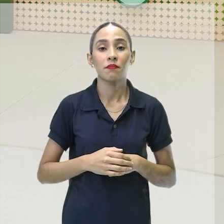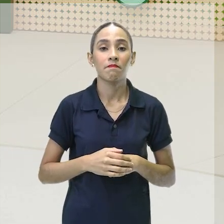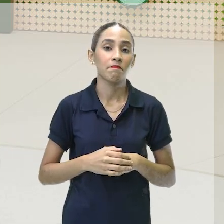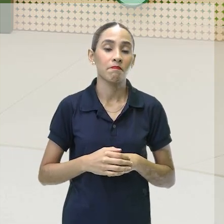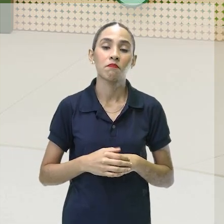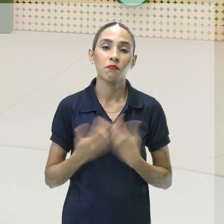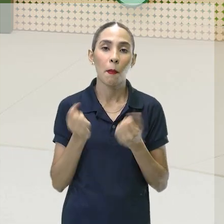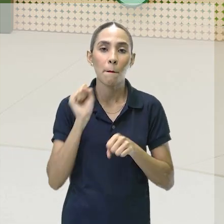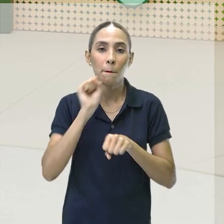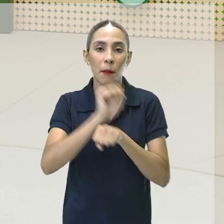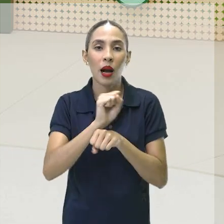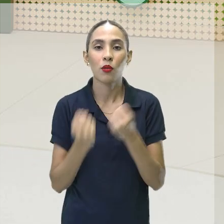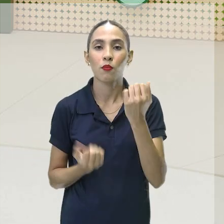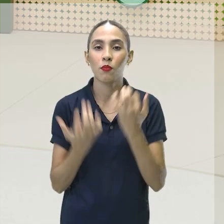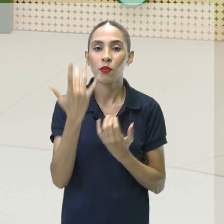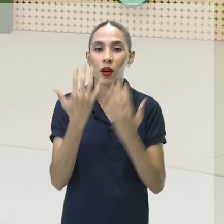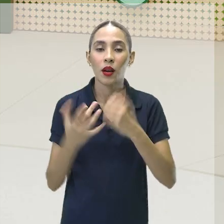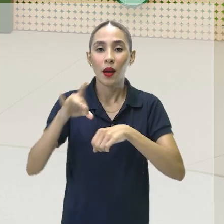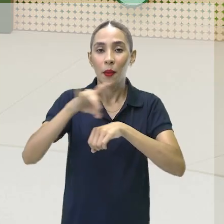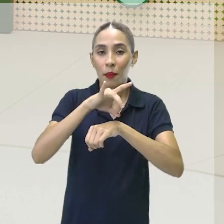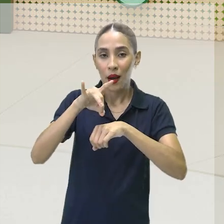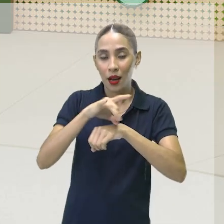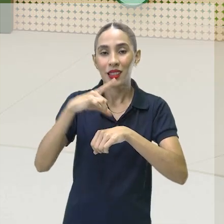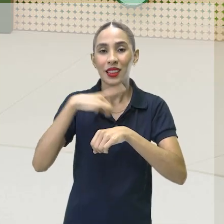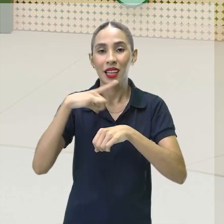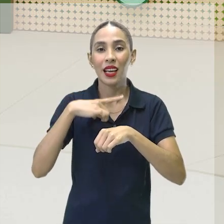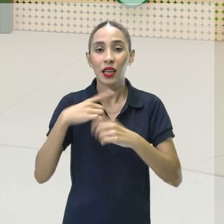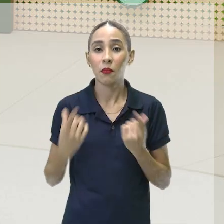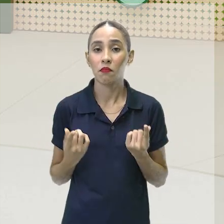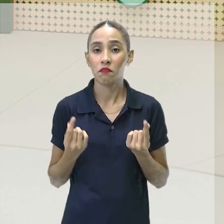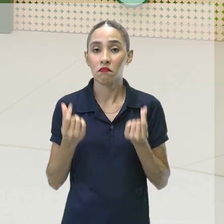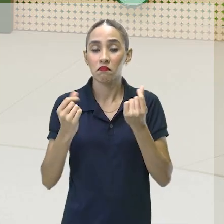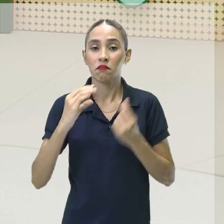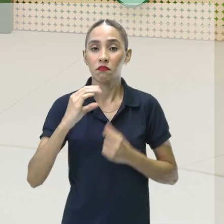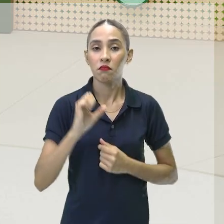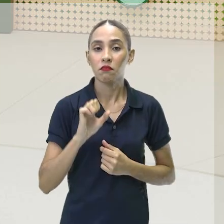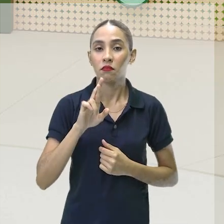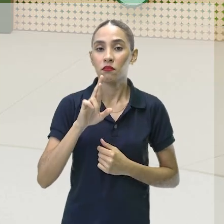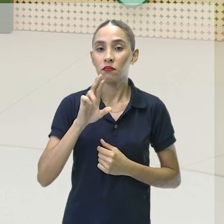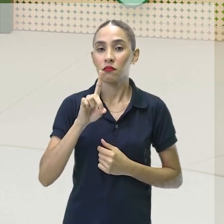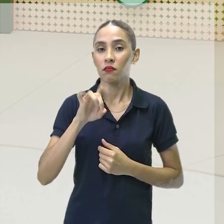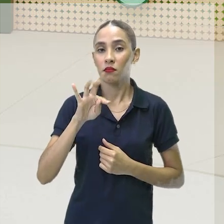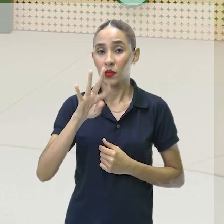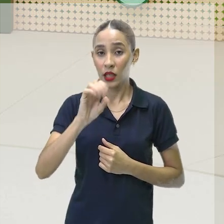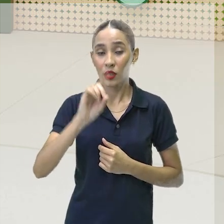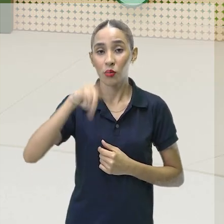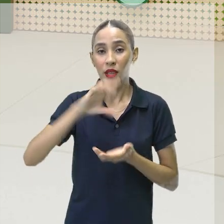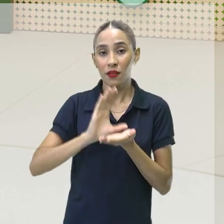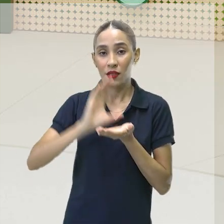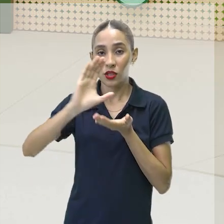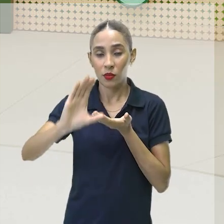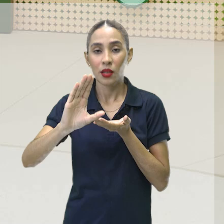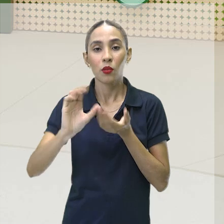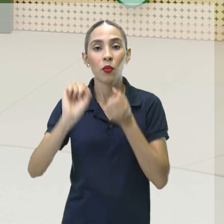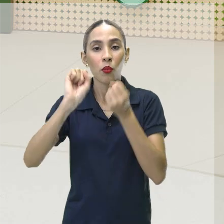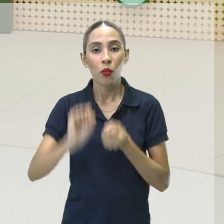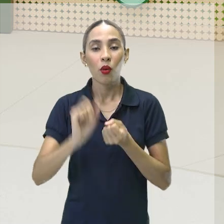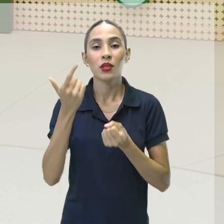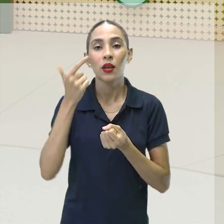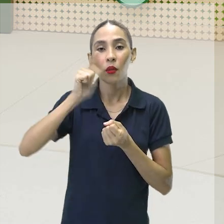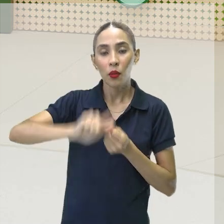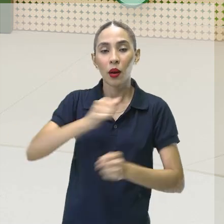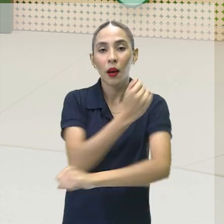queimar carvão, eles recebem créditos de carbono. Esses créditos de carbono são investimentos para que possa ser replantada